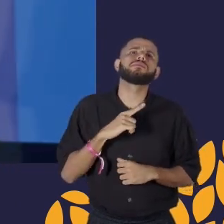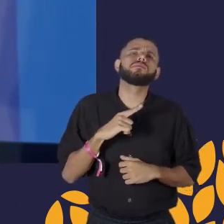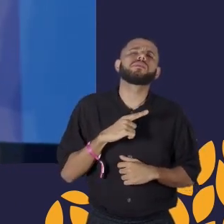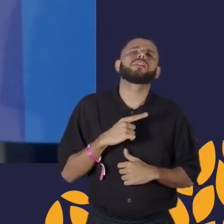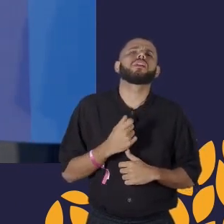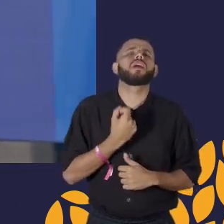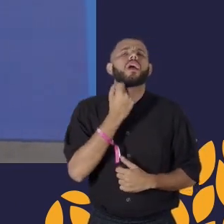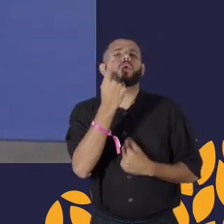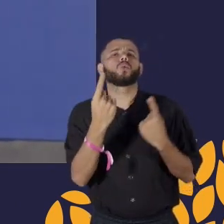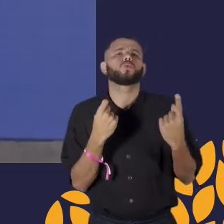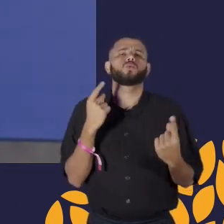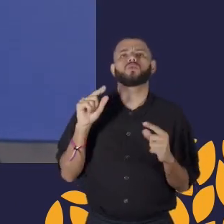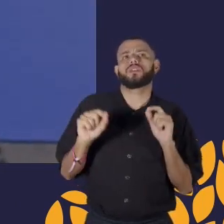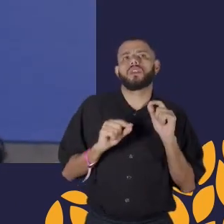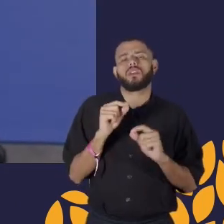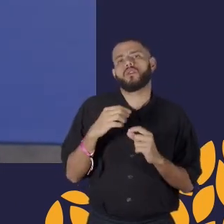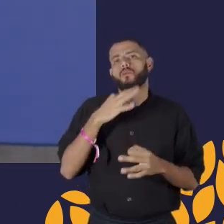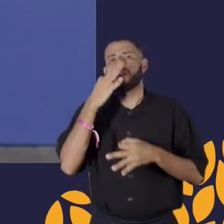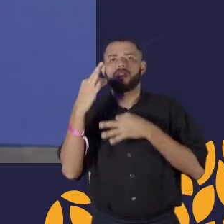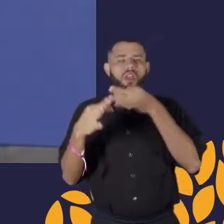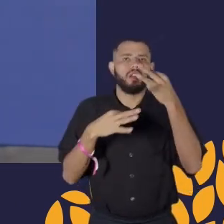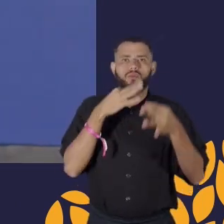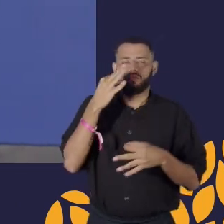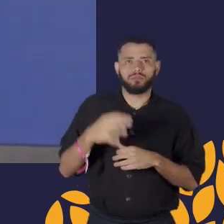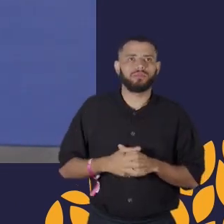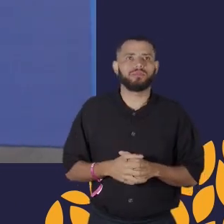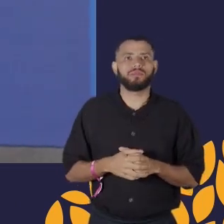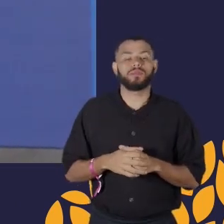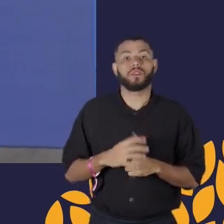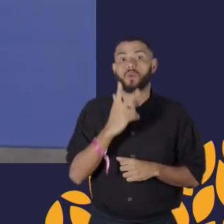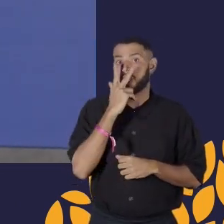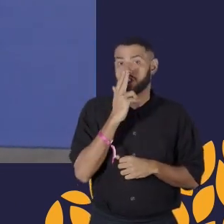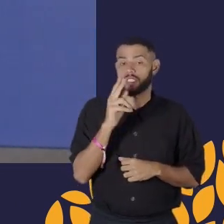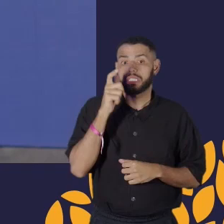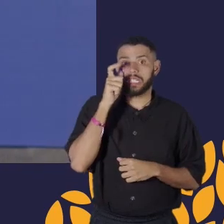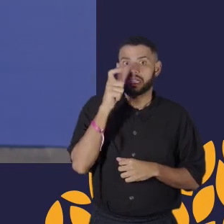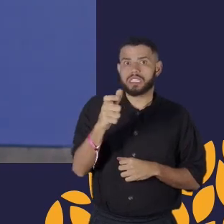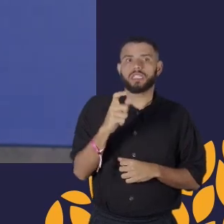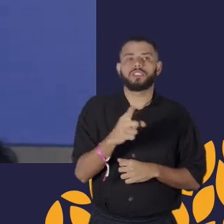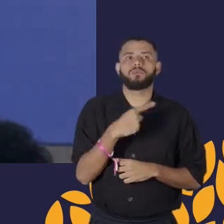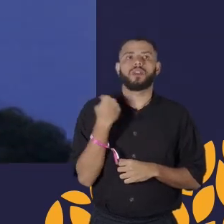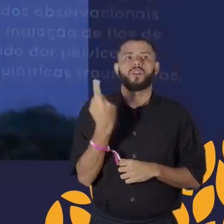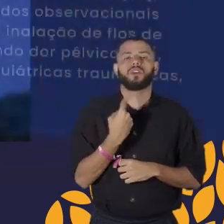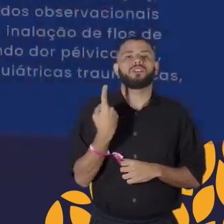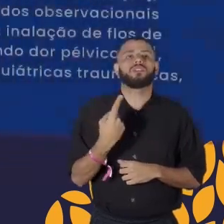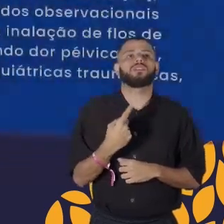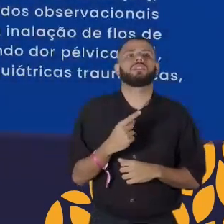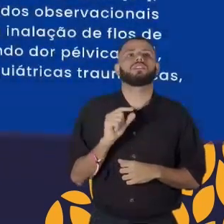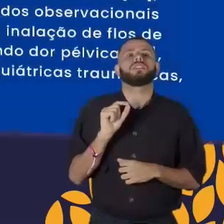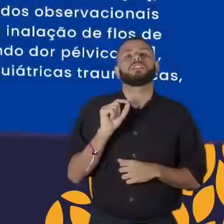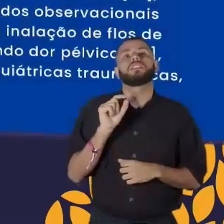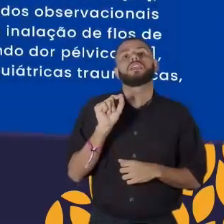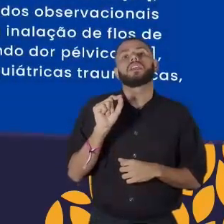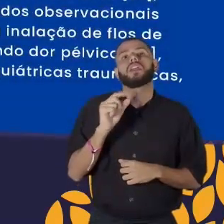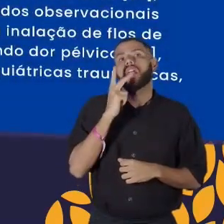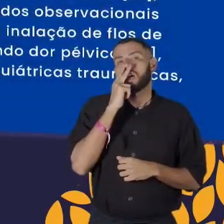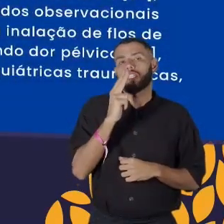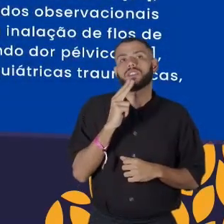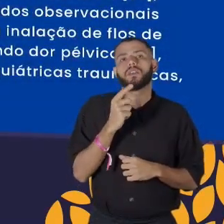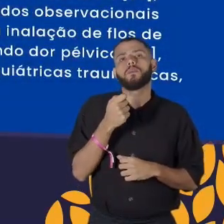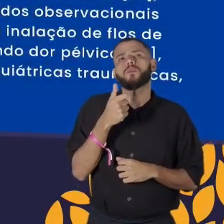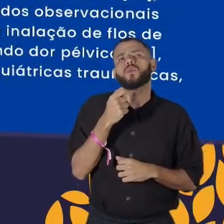comentários ali. E achei uma parte bem interessante para nós. Quem acha que tem pouco estudo de cannabis